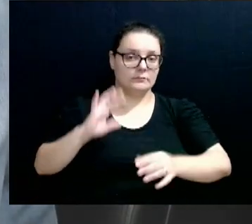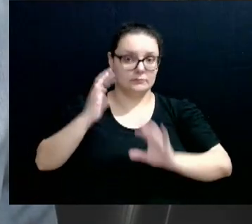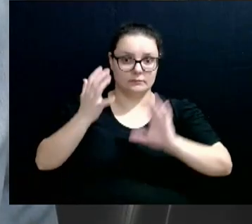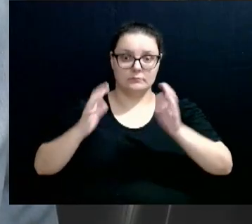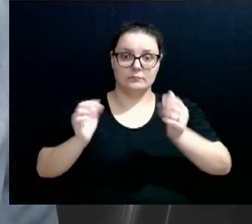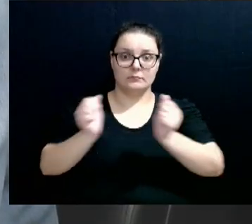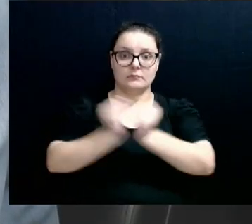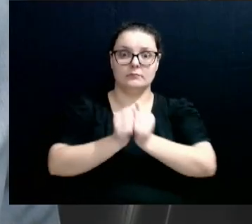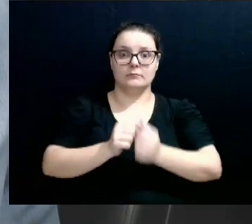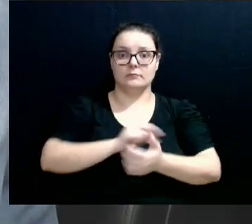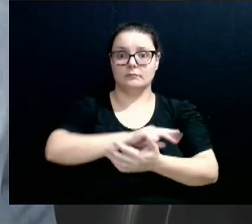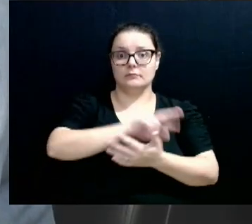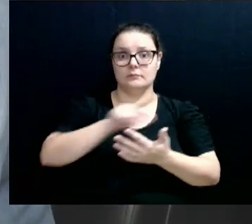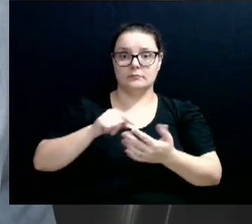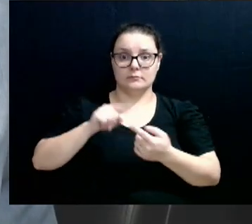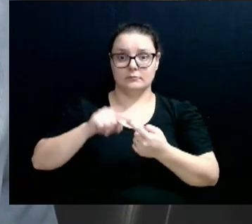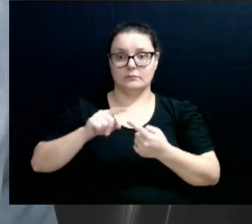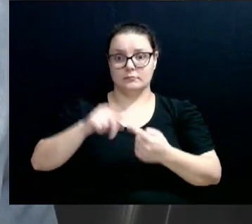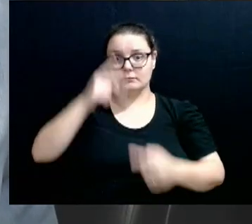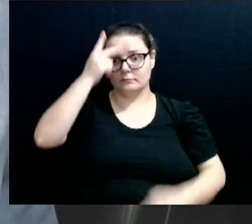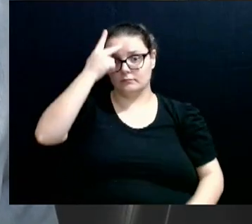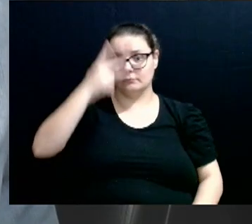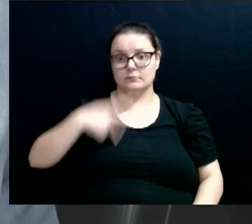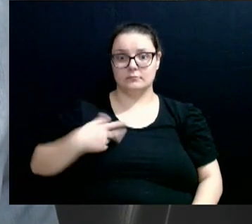é a própria melhoria